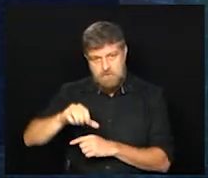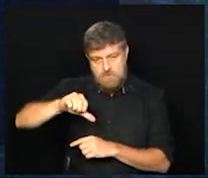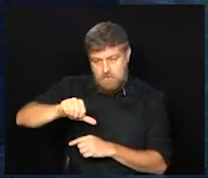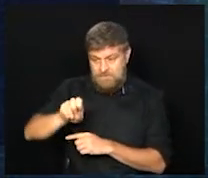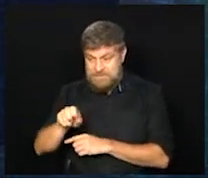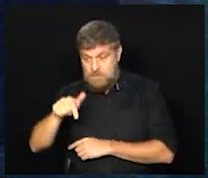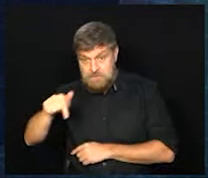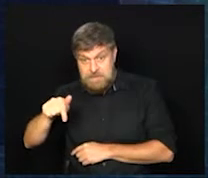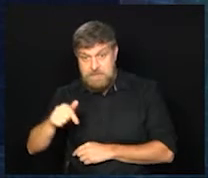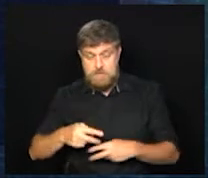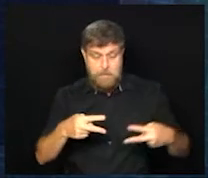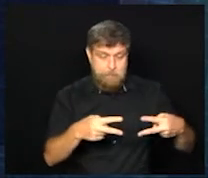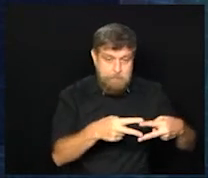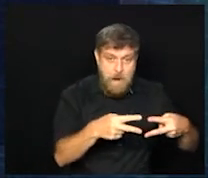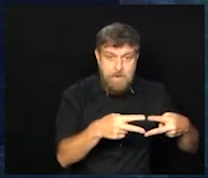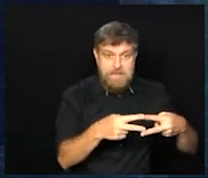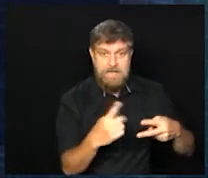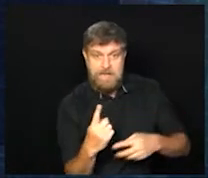22.957, Paulínia,